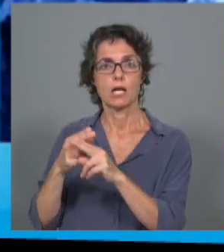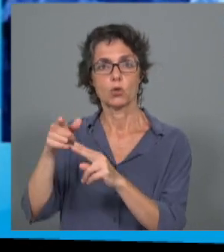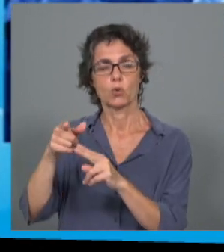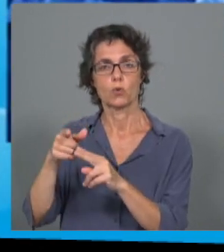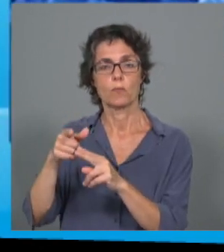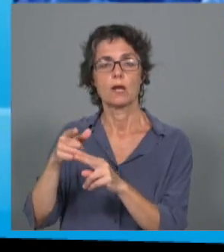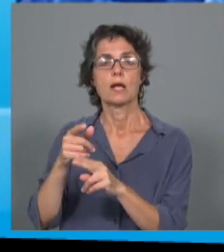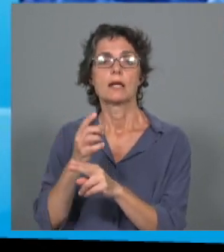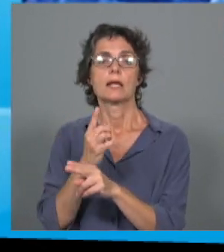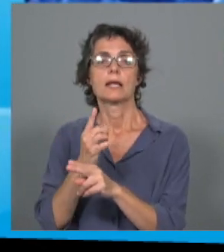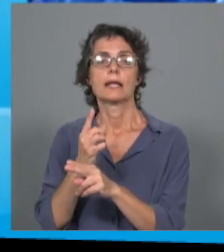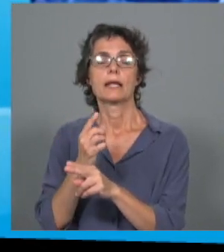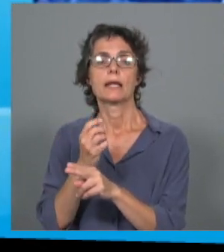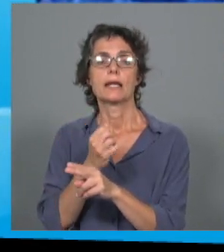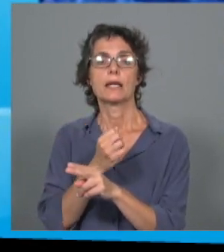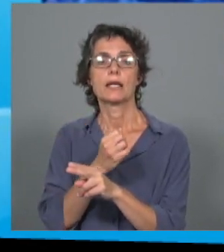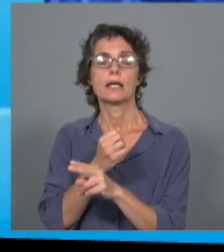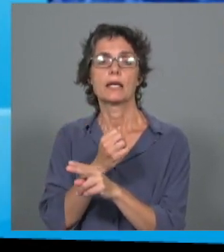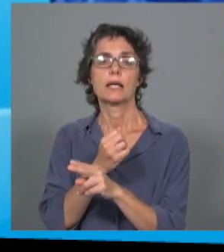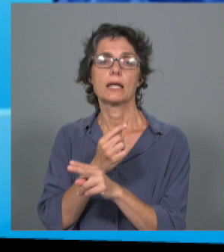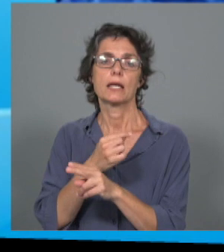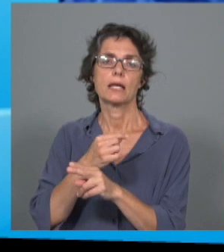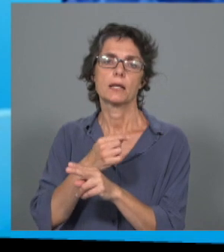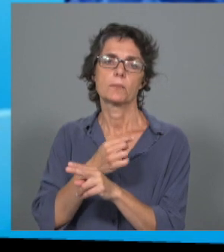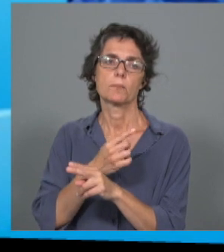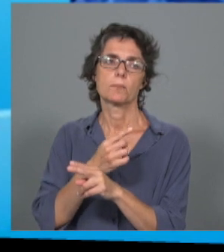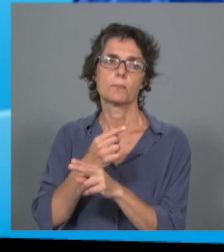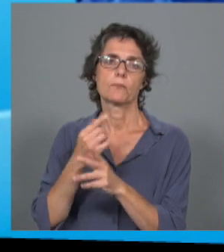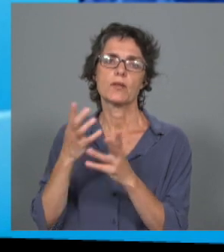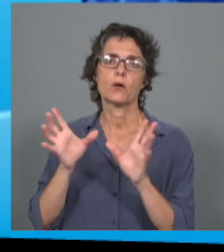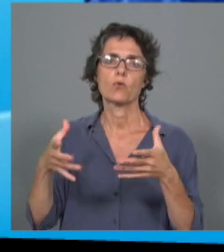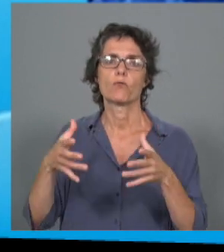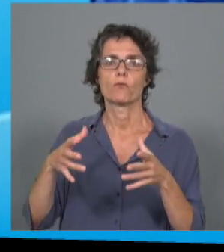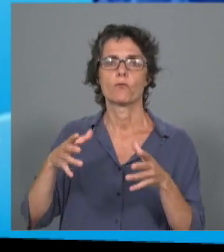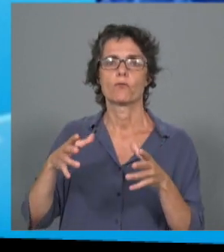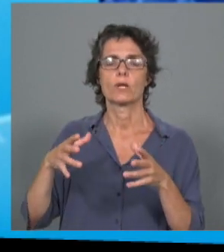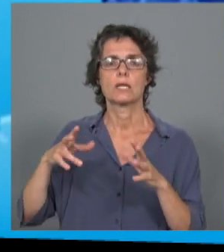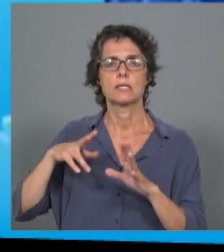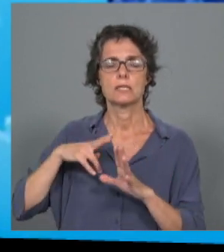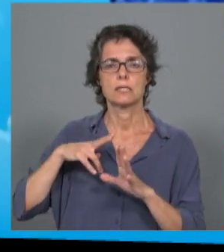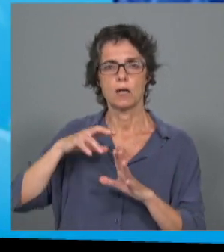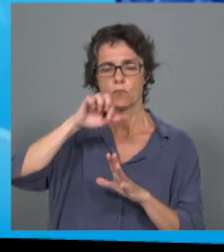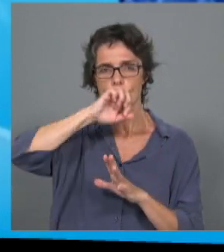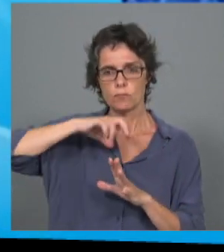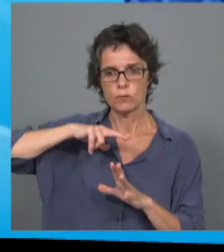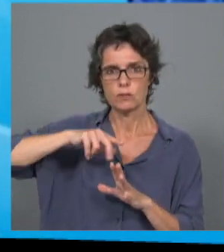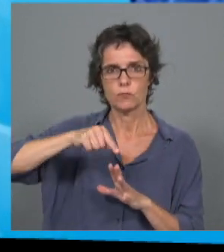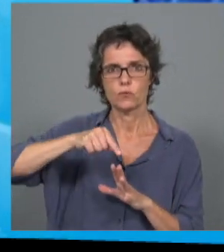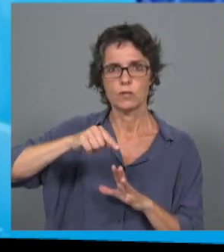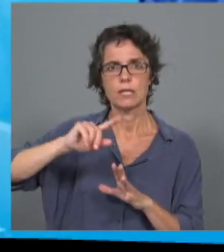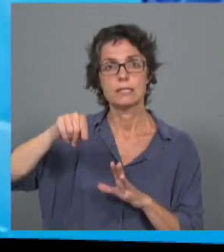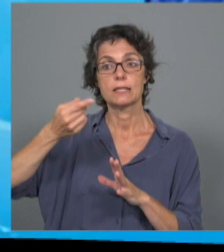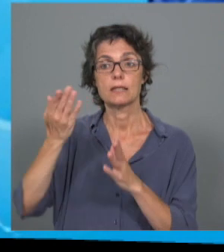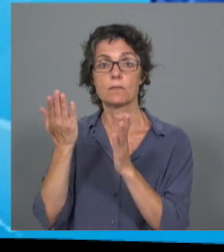que foi concebida para acolher os padres portugueses que estudam em Roma. É uma comunidade específica porque é